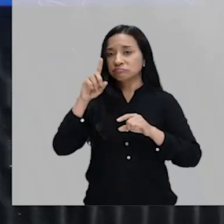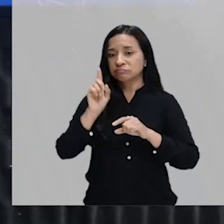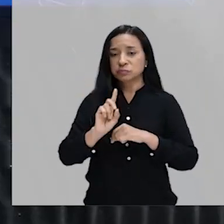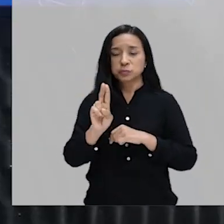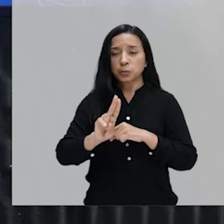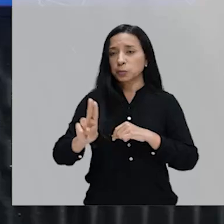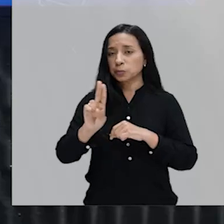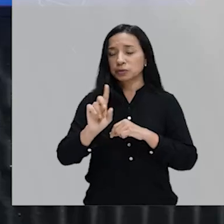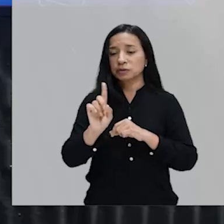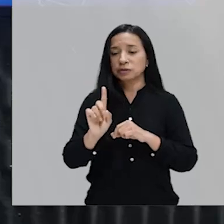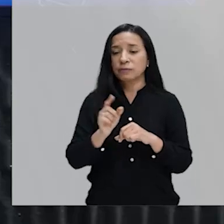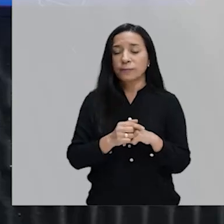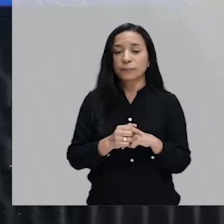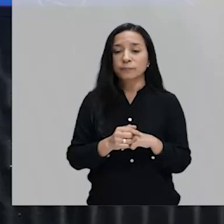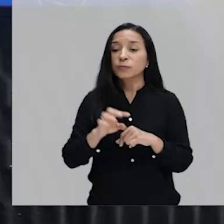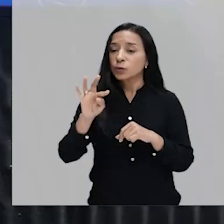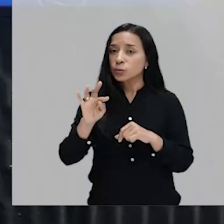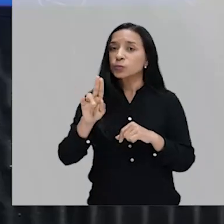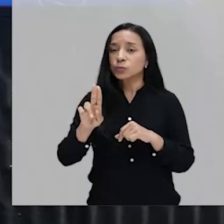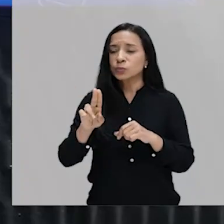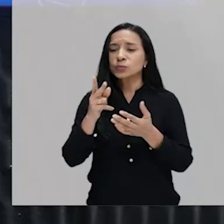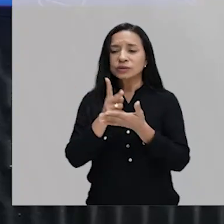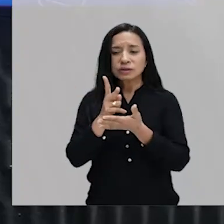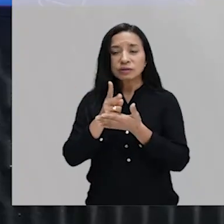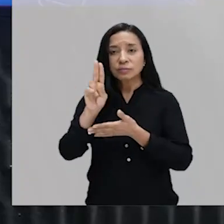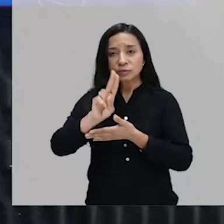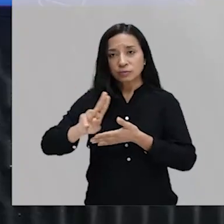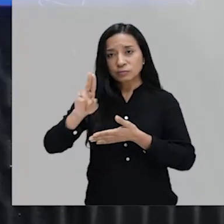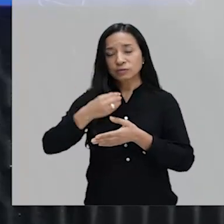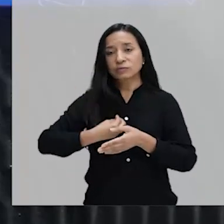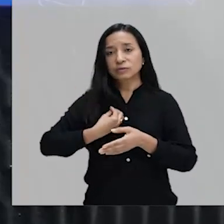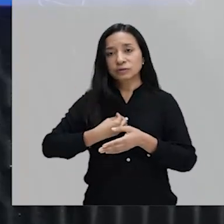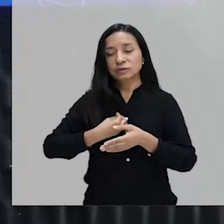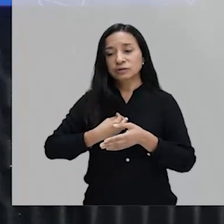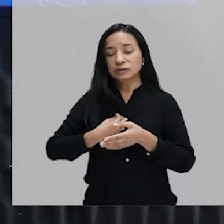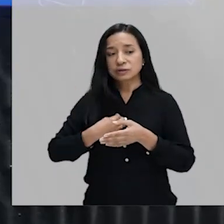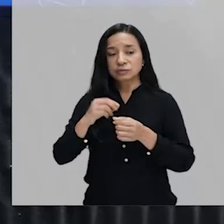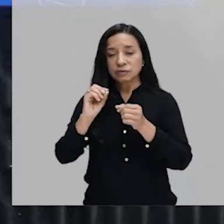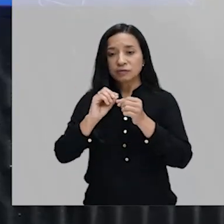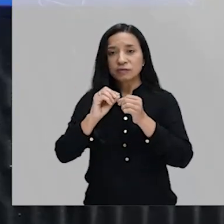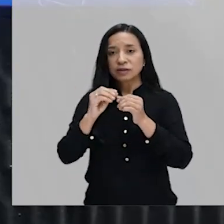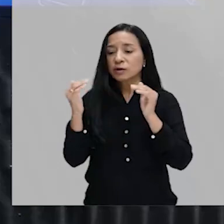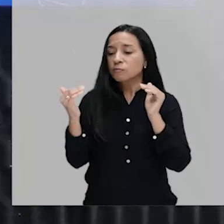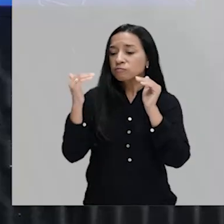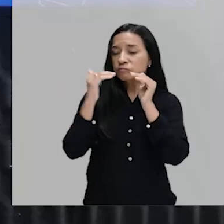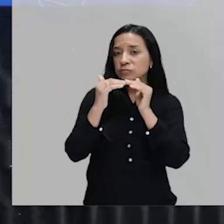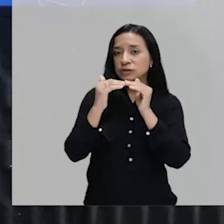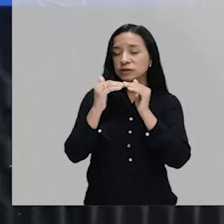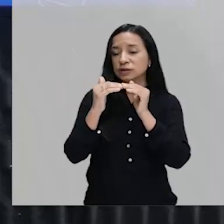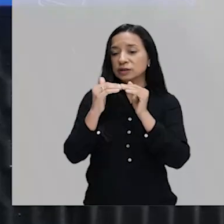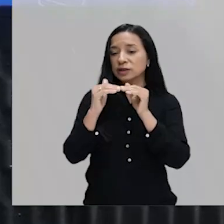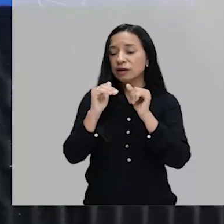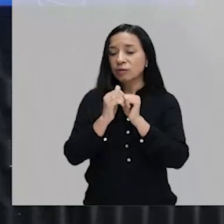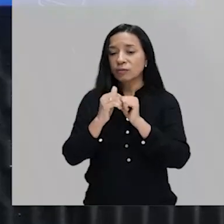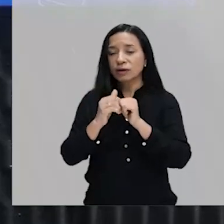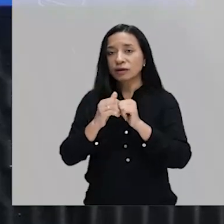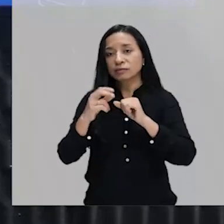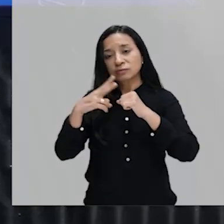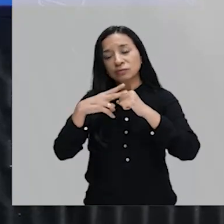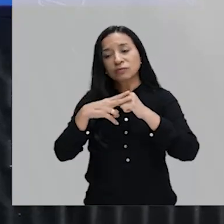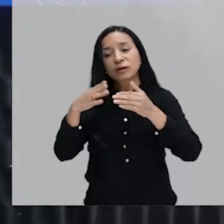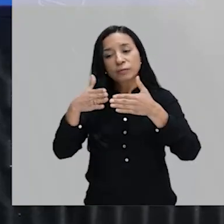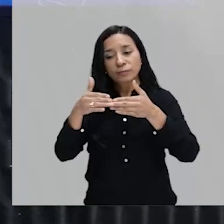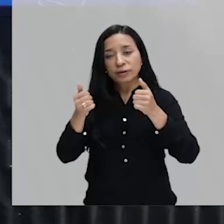bastante, embora não façamos a concordância adequada que o verbo pede, né? A gente diz tu fez, tu viu, tu